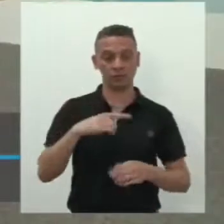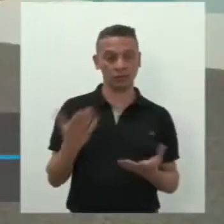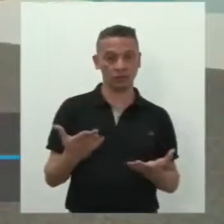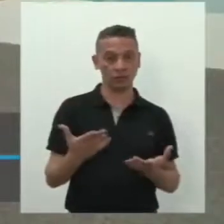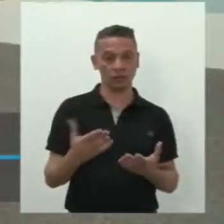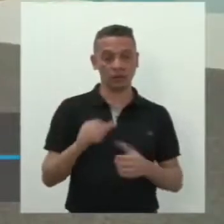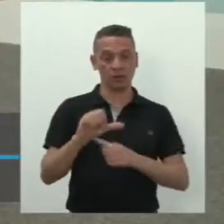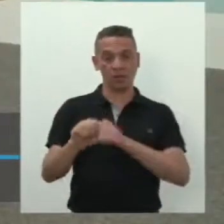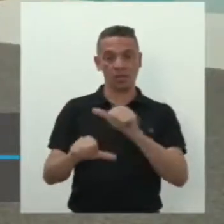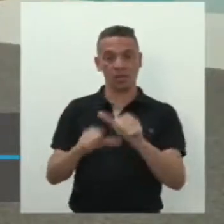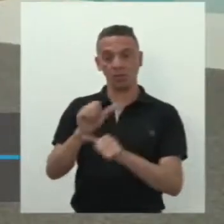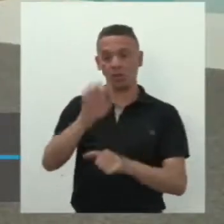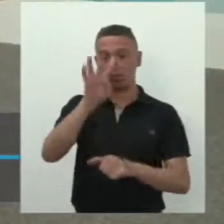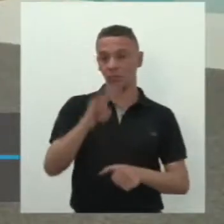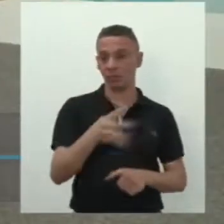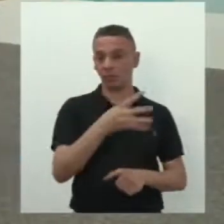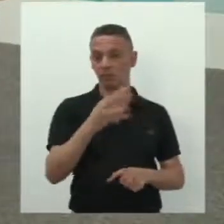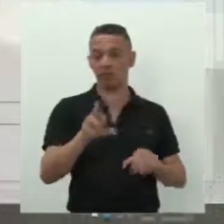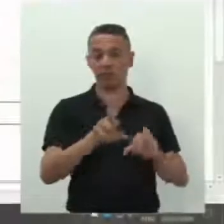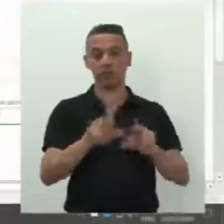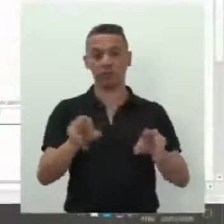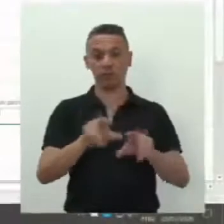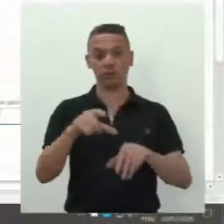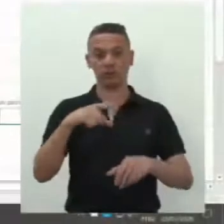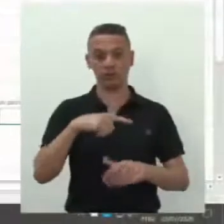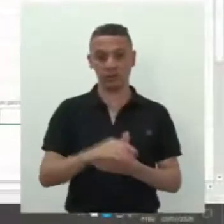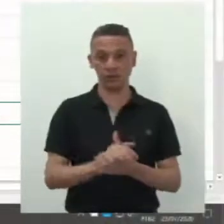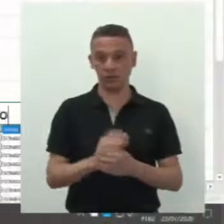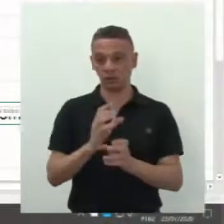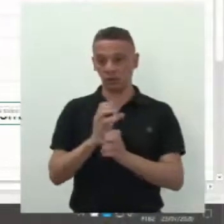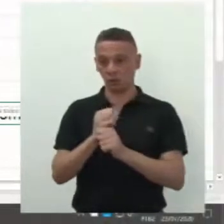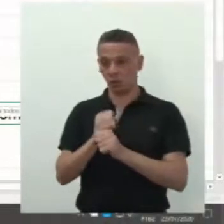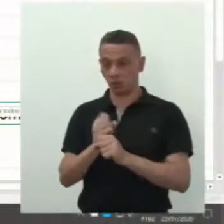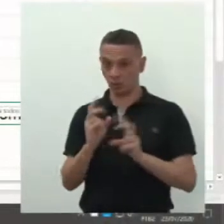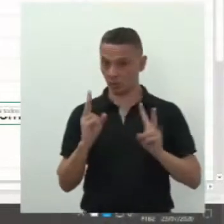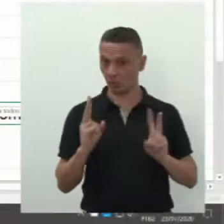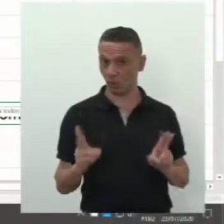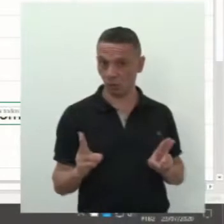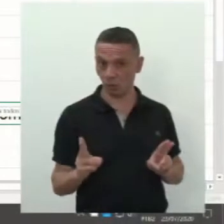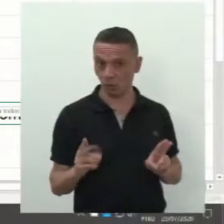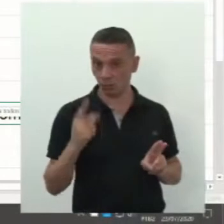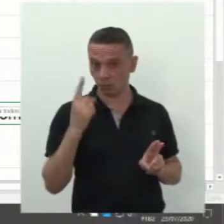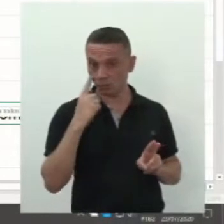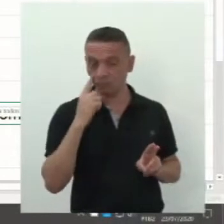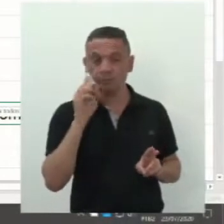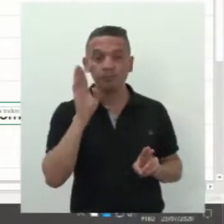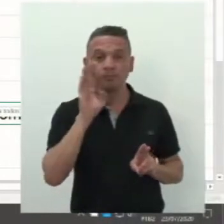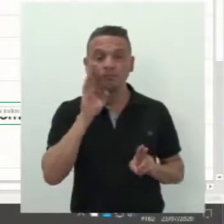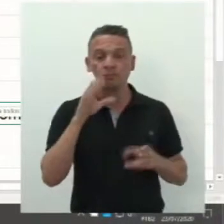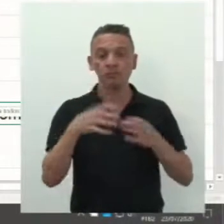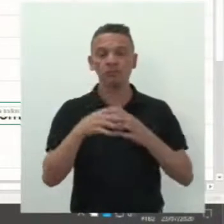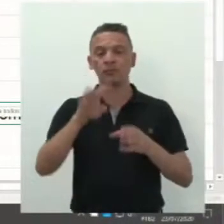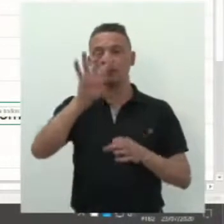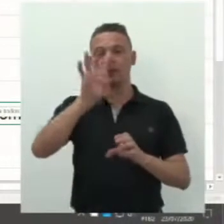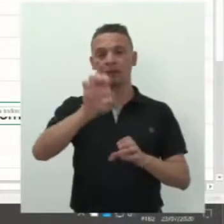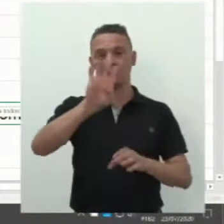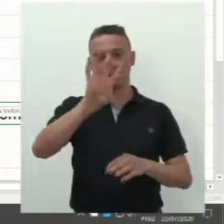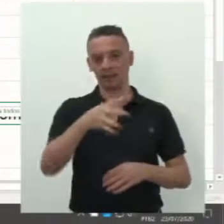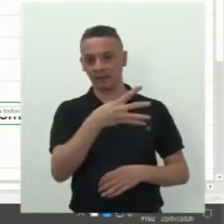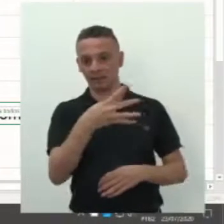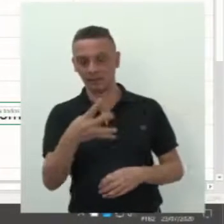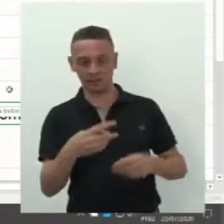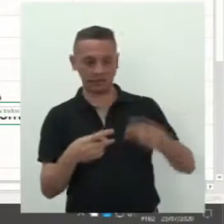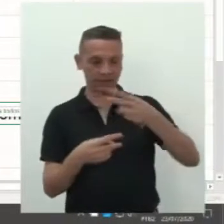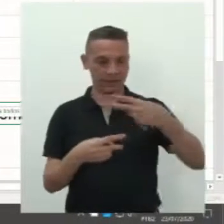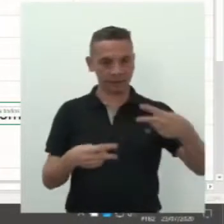mudar durante a função, né? Então, se eu der igual soma, ó, é legal que o Excel ele já identifica. Eu digitei igual soma,